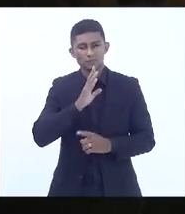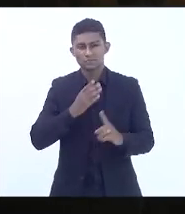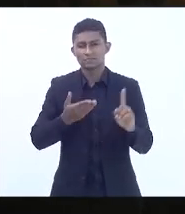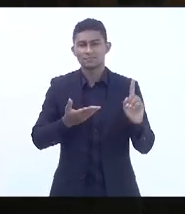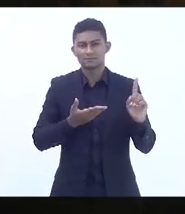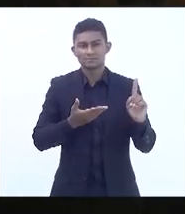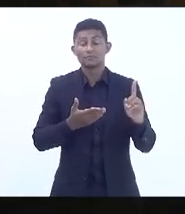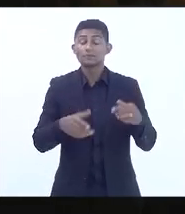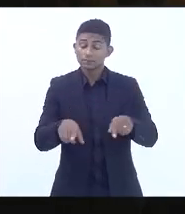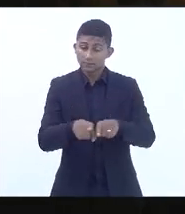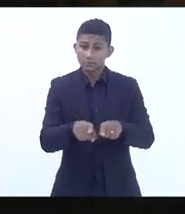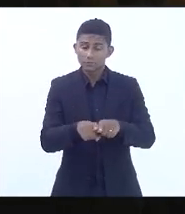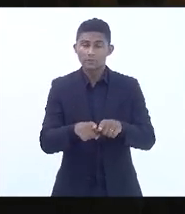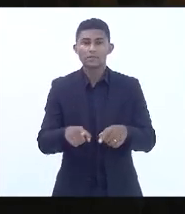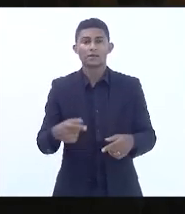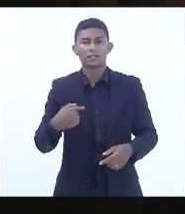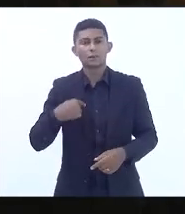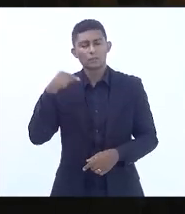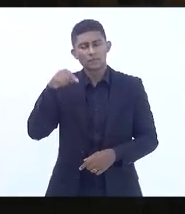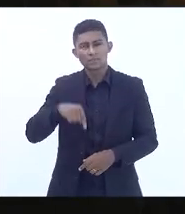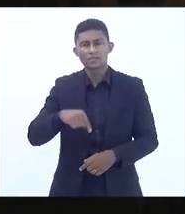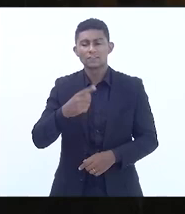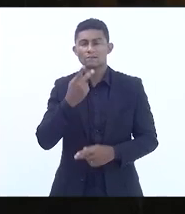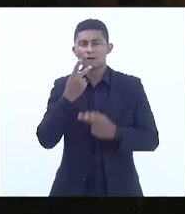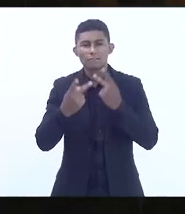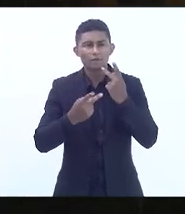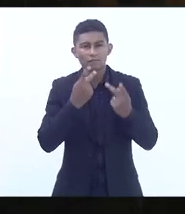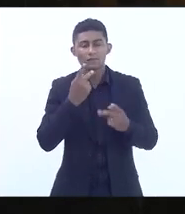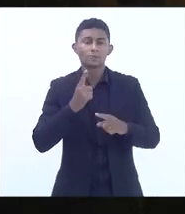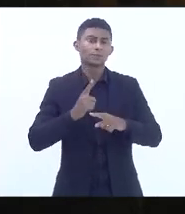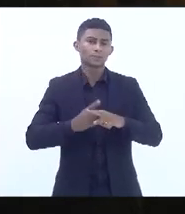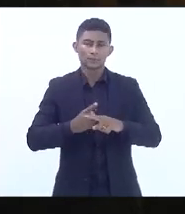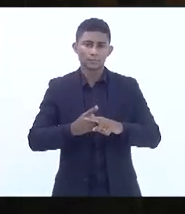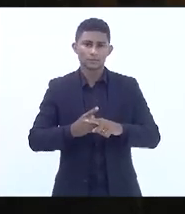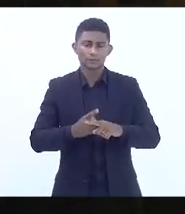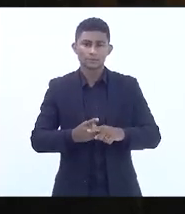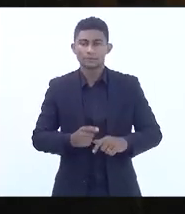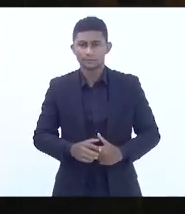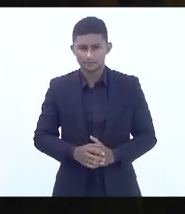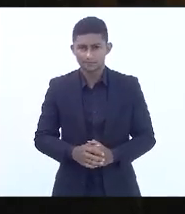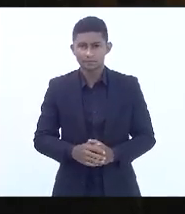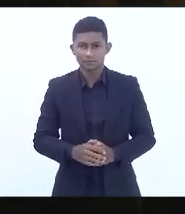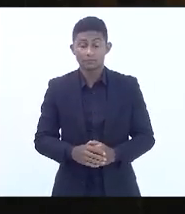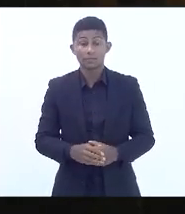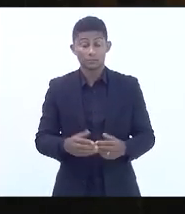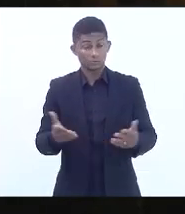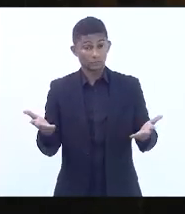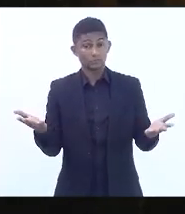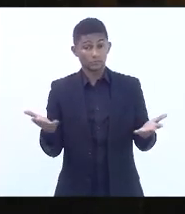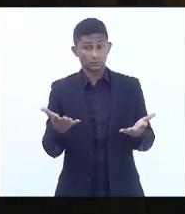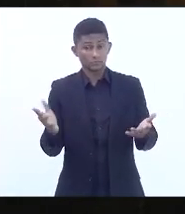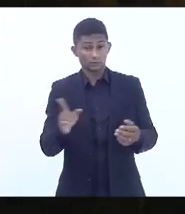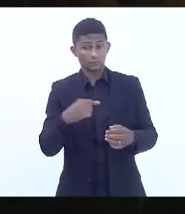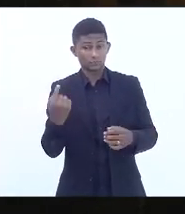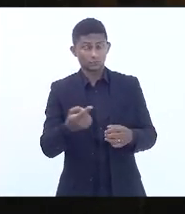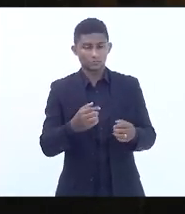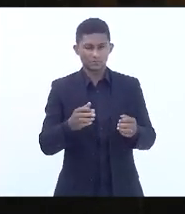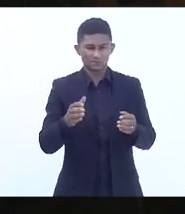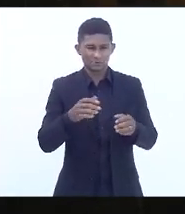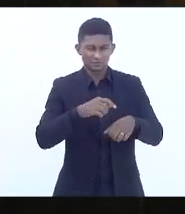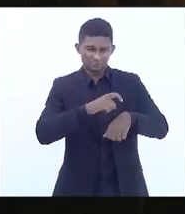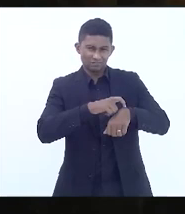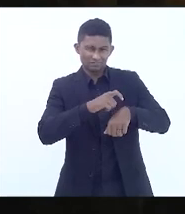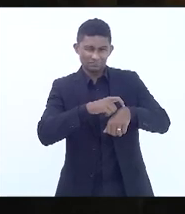registro também, senhor presidente, porque nos tempos que nós estamos vivendo,